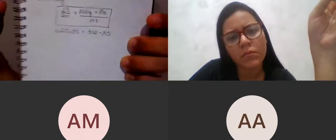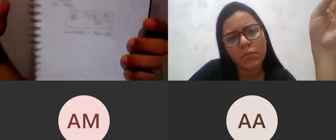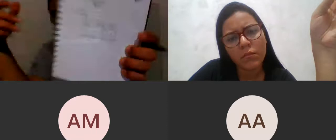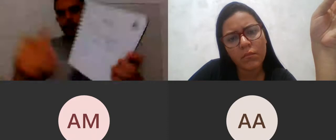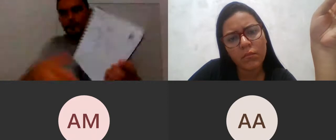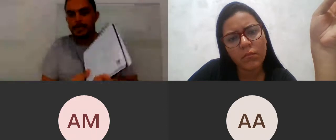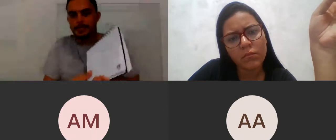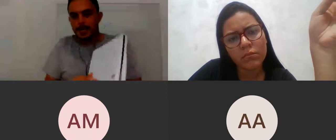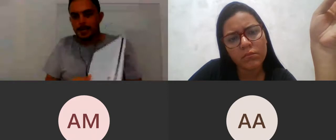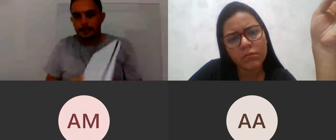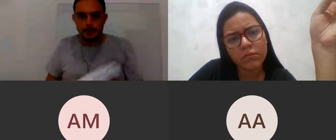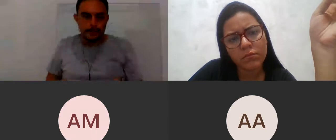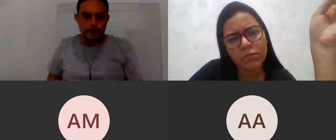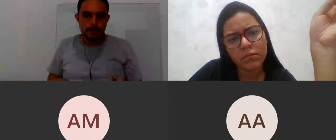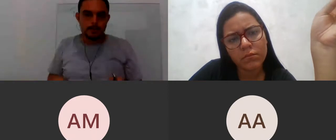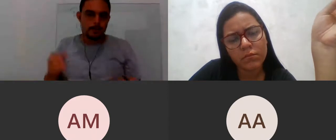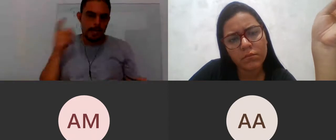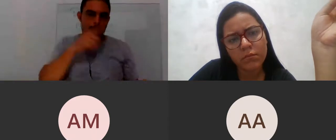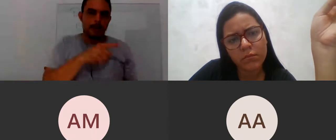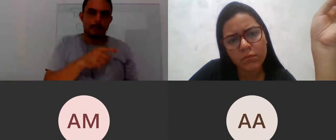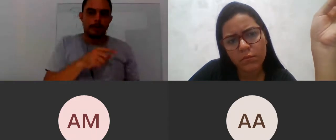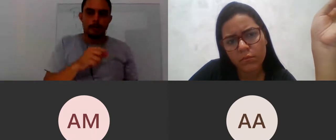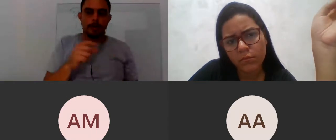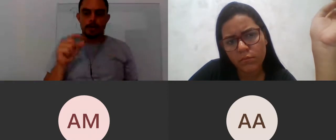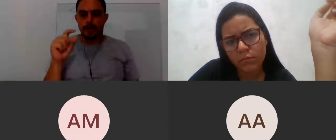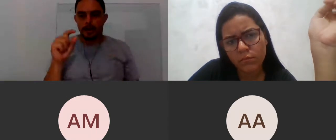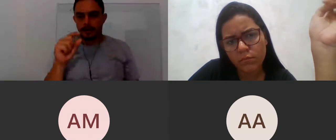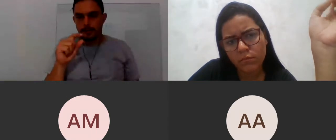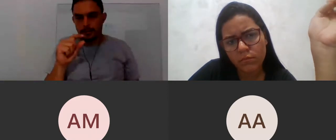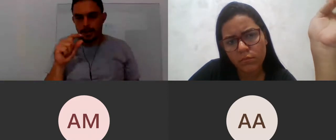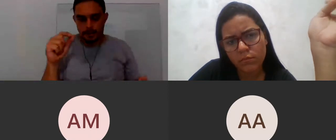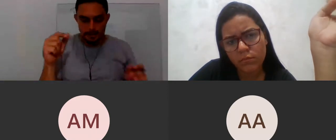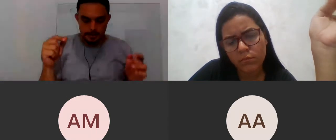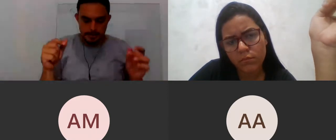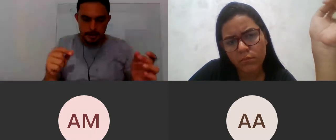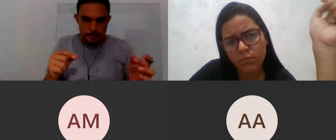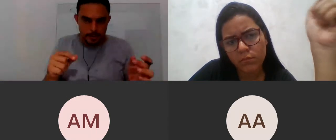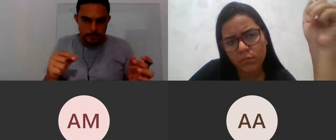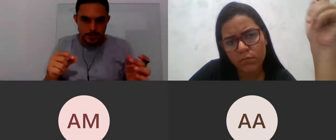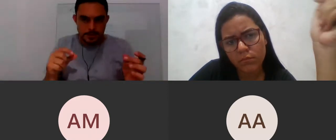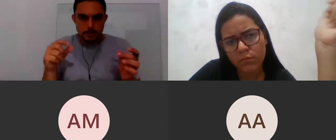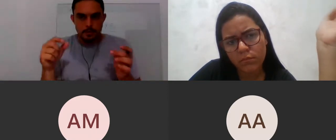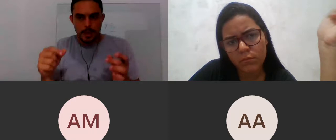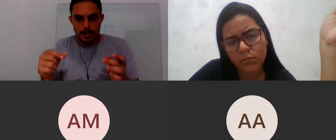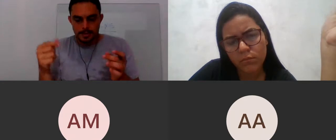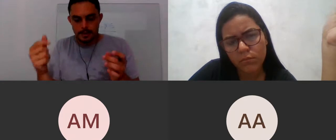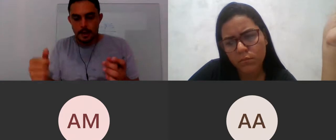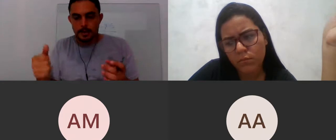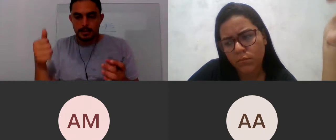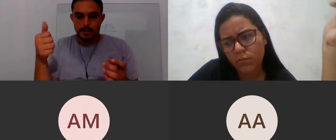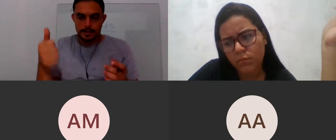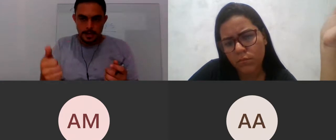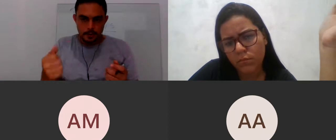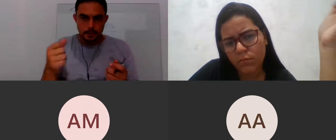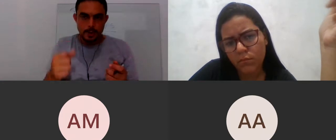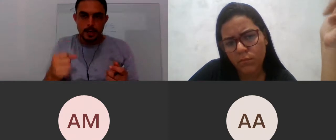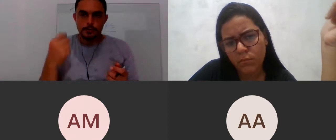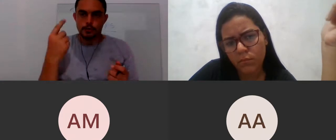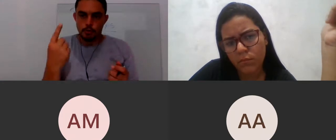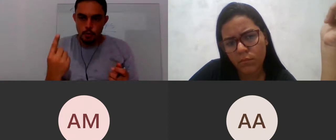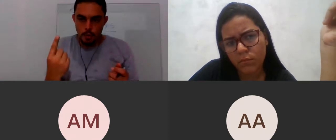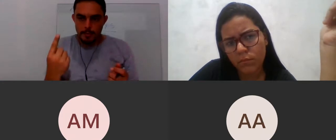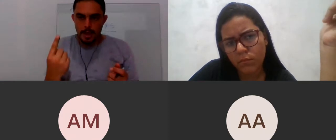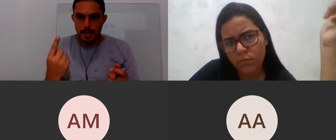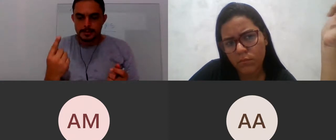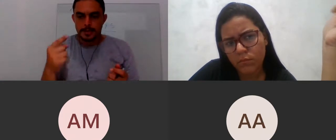fosse 1, tá? E aí eu vou passar ele para o lado de lá, porque ele tá 0,25 ms é igual a